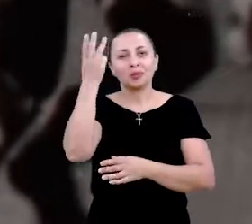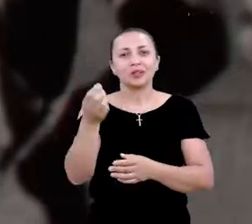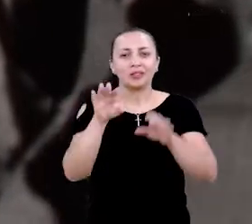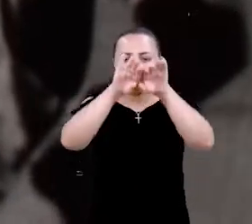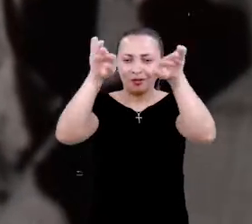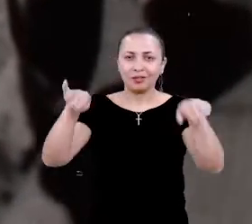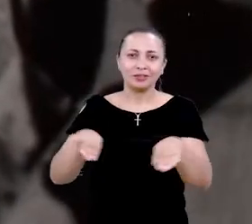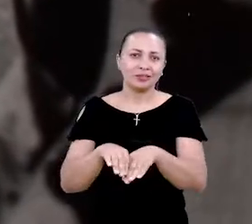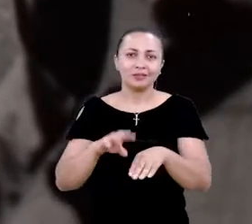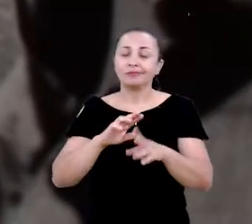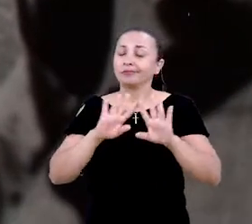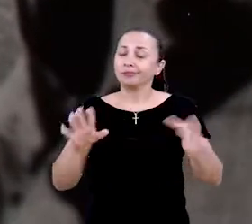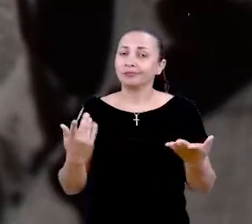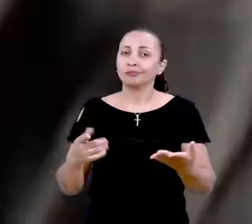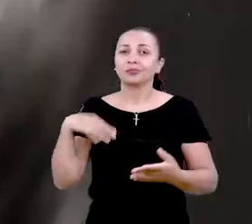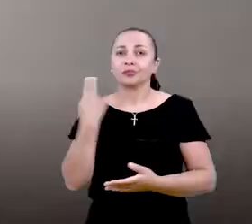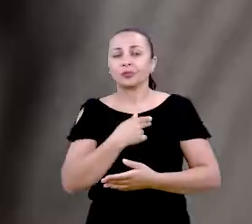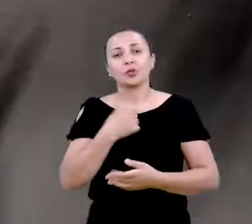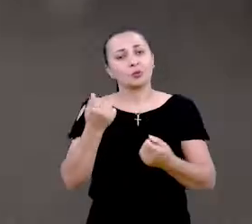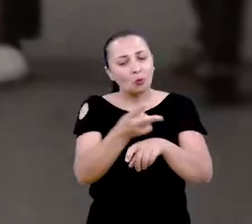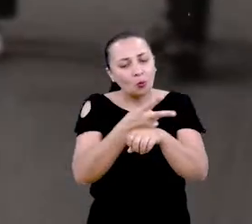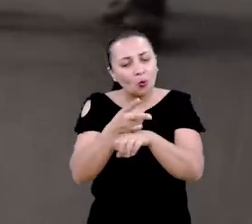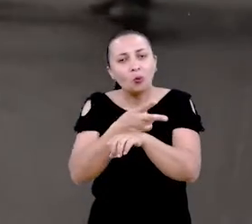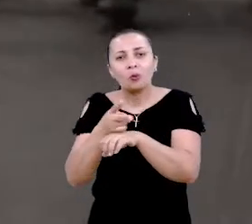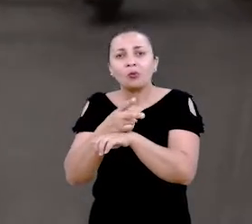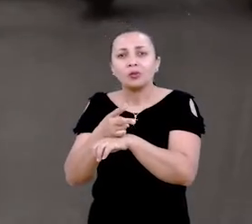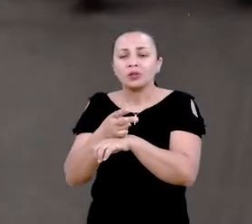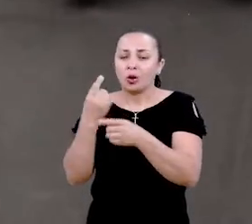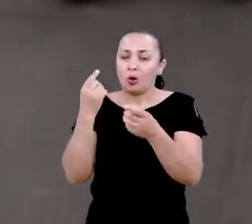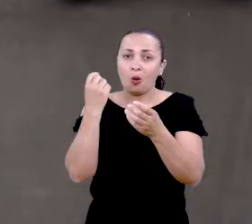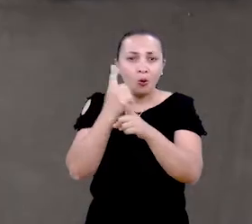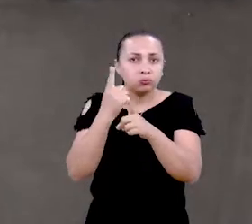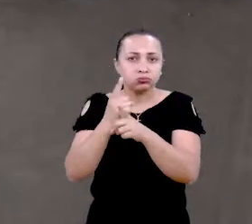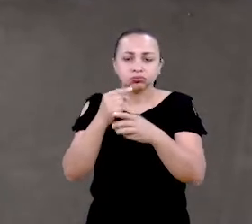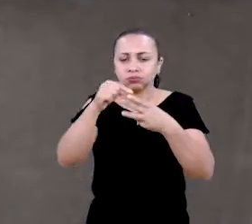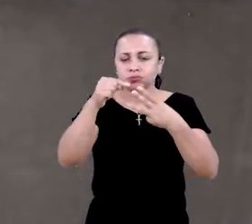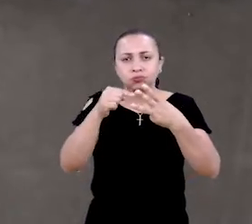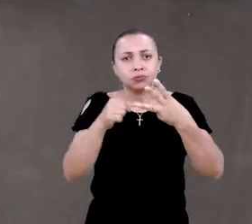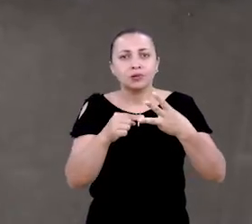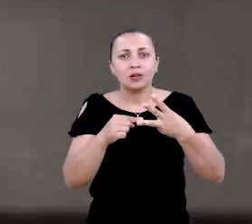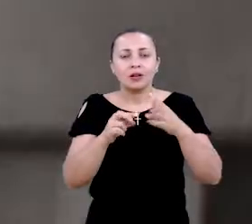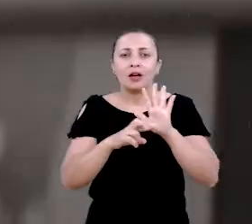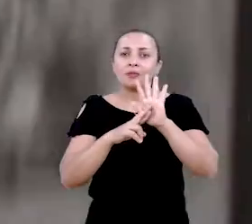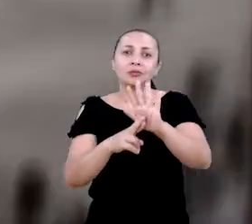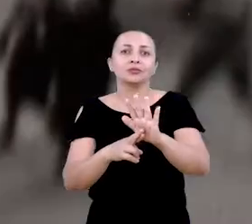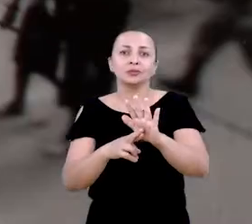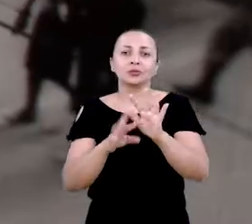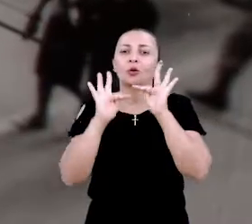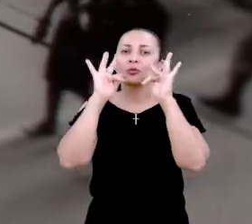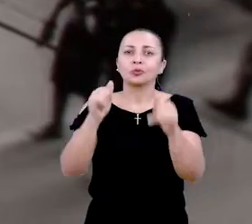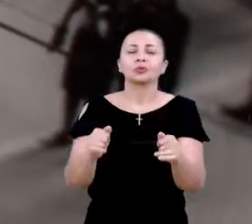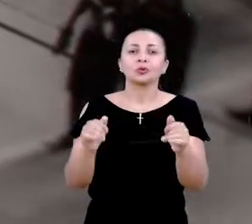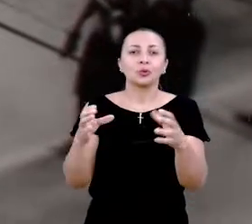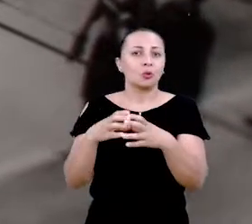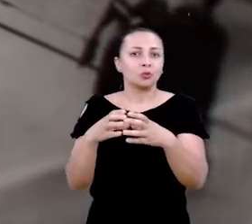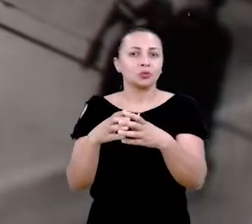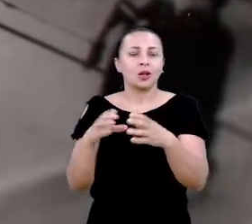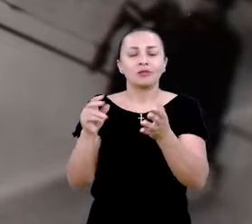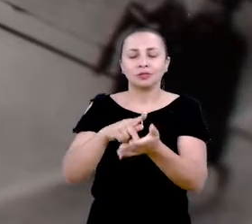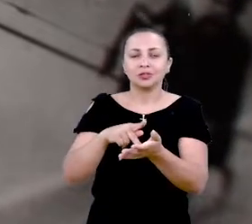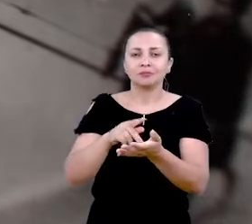enquadrada. Então nós fomos identificar esses 3 grandes eixos e ver como isso foi se refletir no relatório final da Comissão